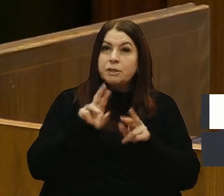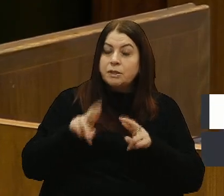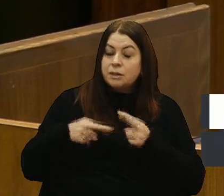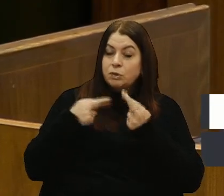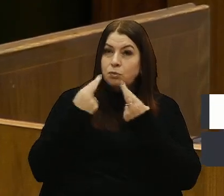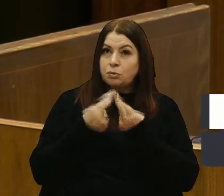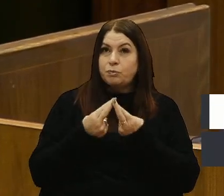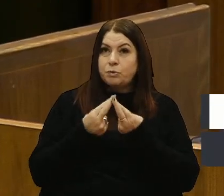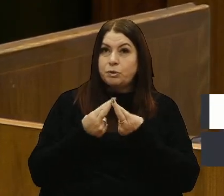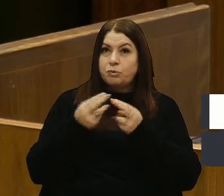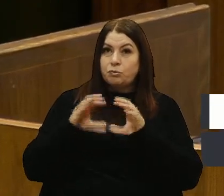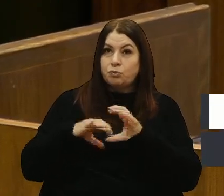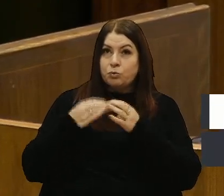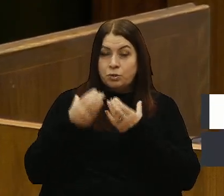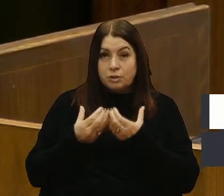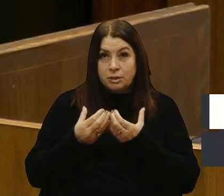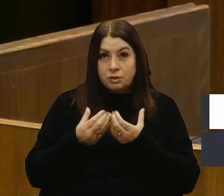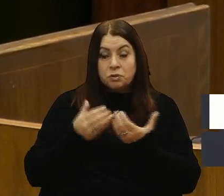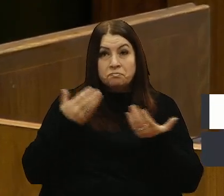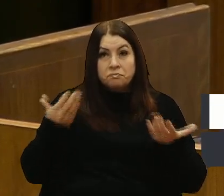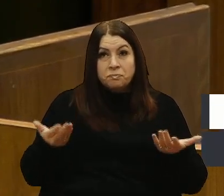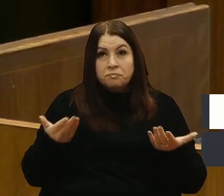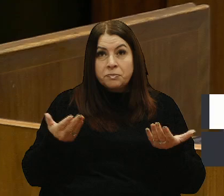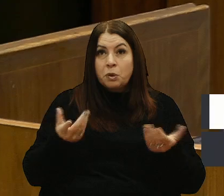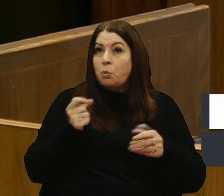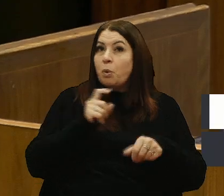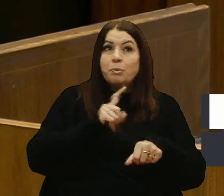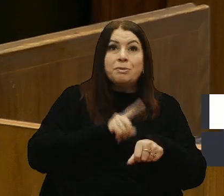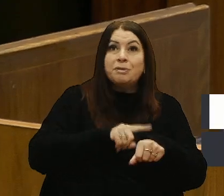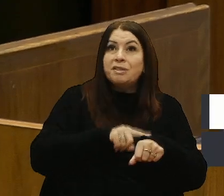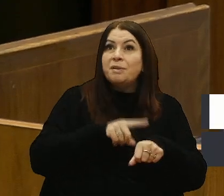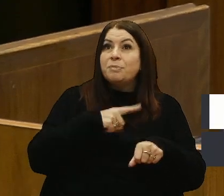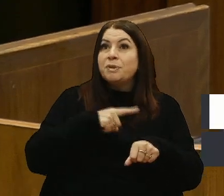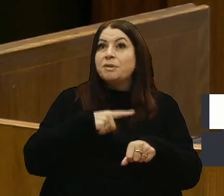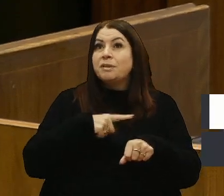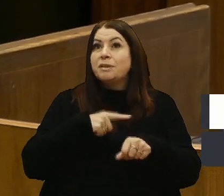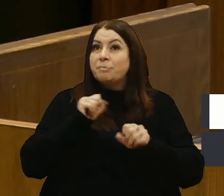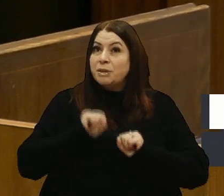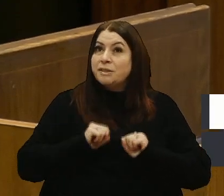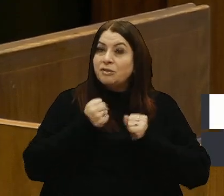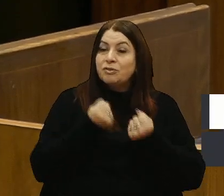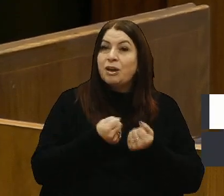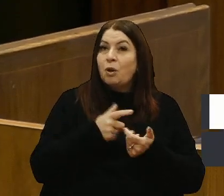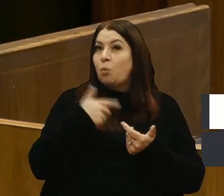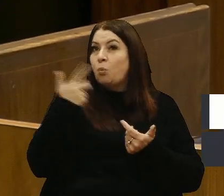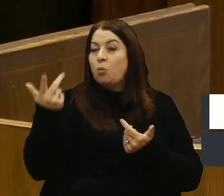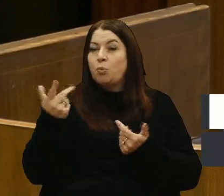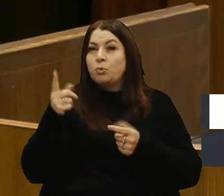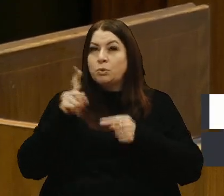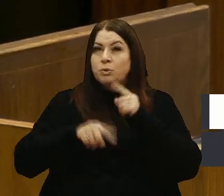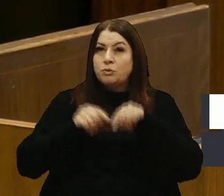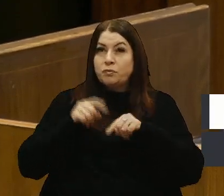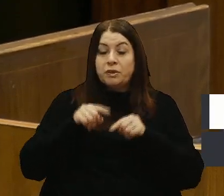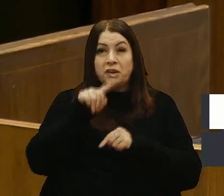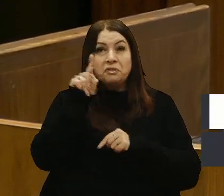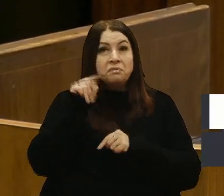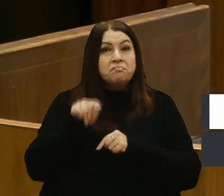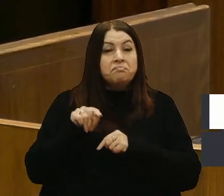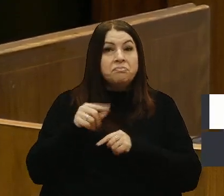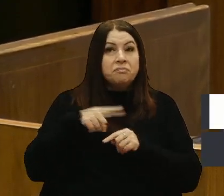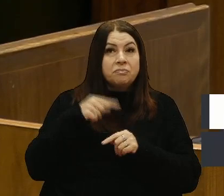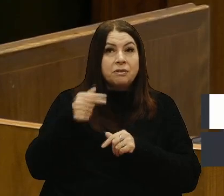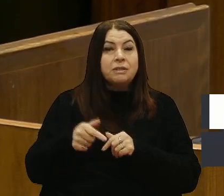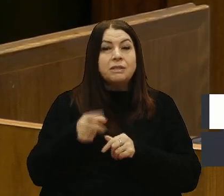reuniões pela comunidade. Então, que tempo a gente tem para se dedicar a outras atividades, se a gente